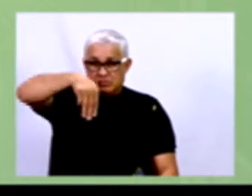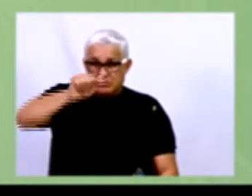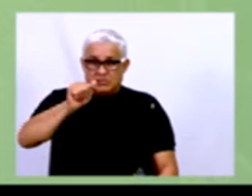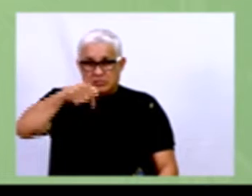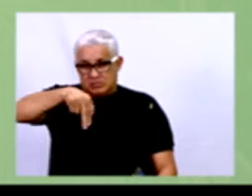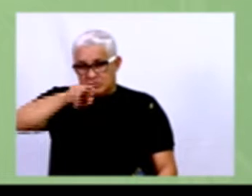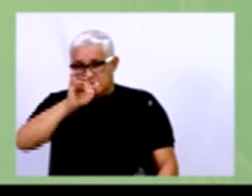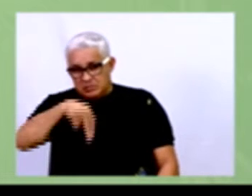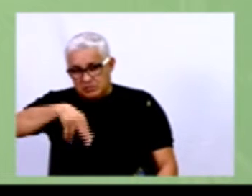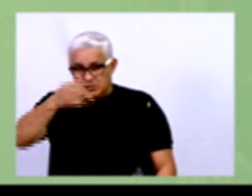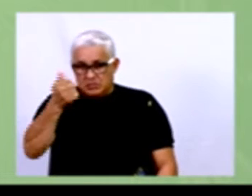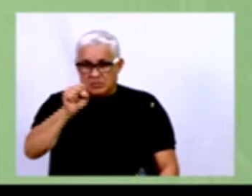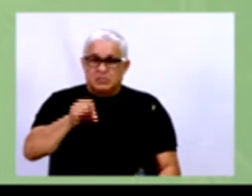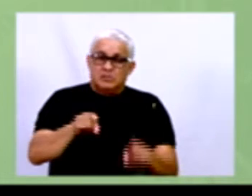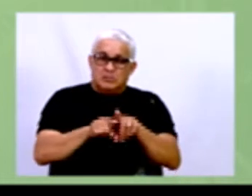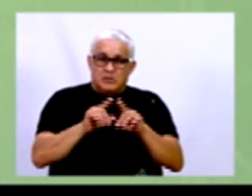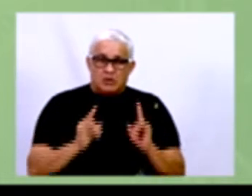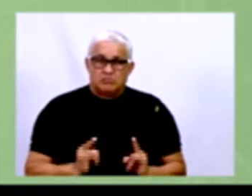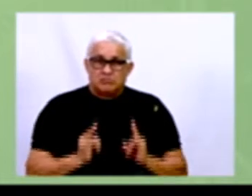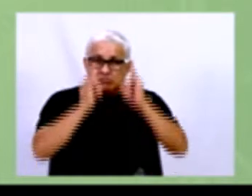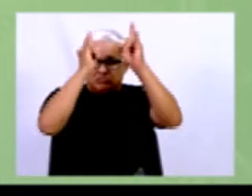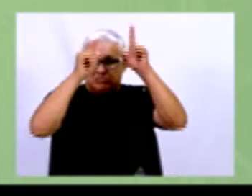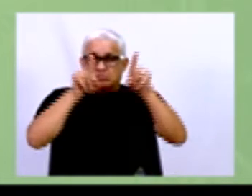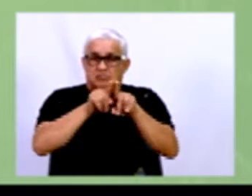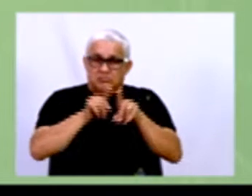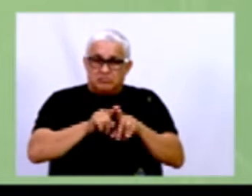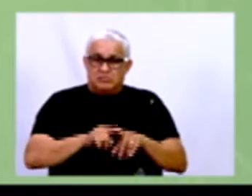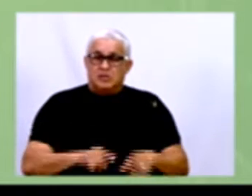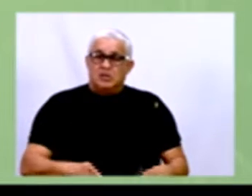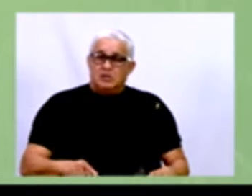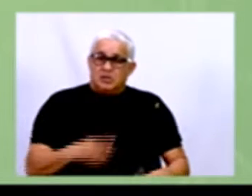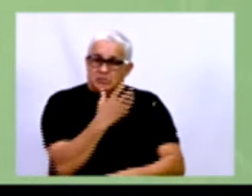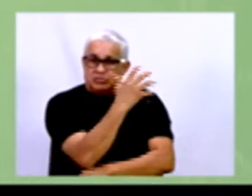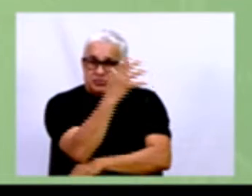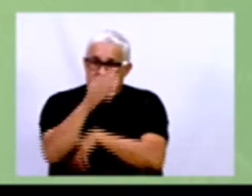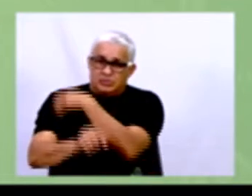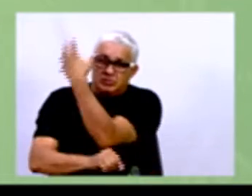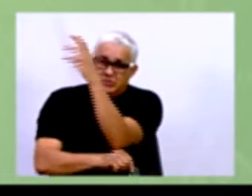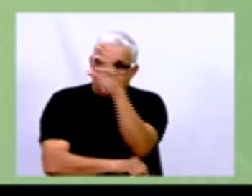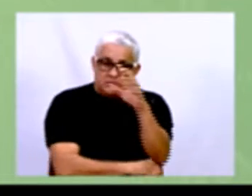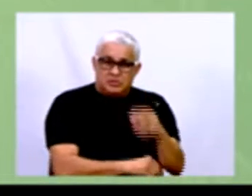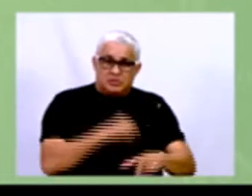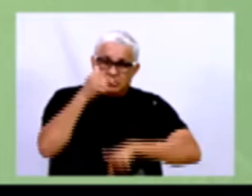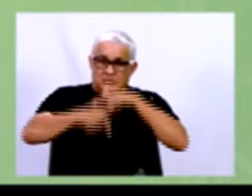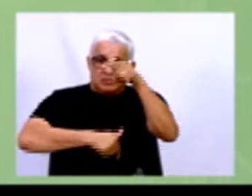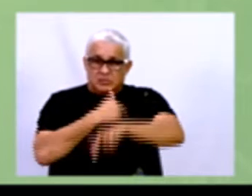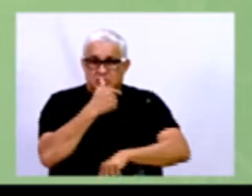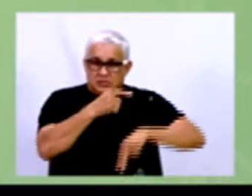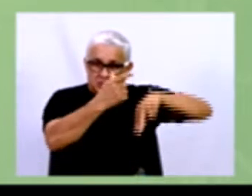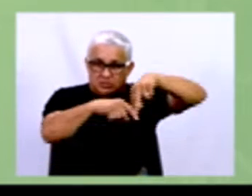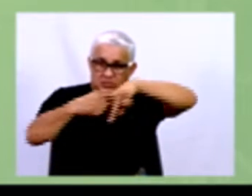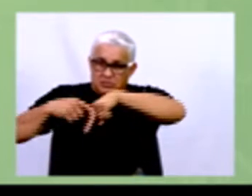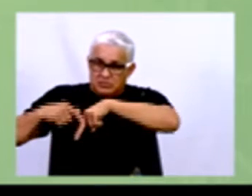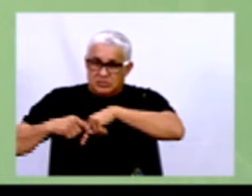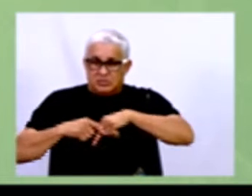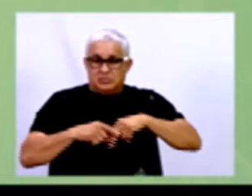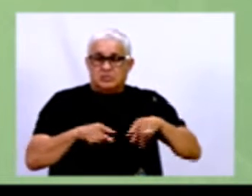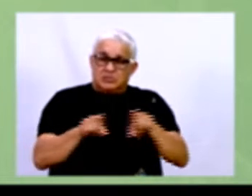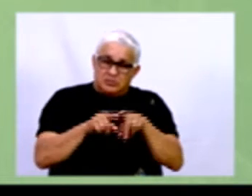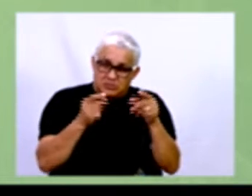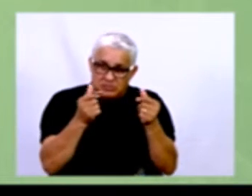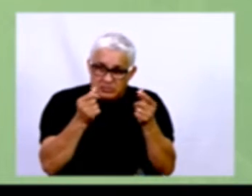prédios e instalações, recursos naturais, trabalho humano qualificado, recursos financeiros, etc.